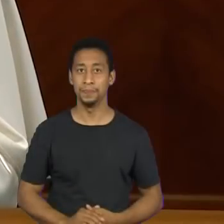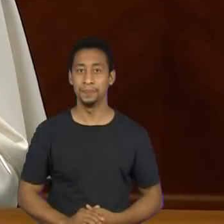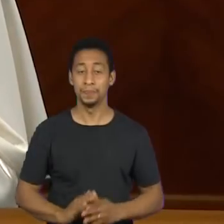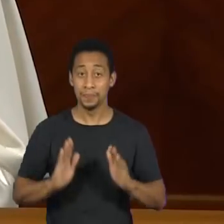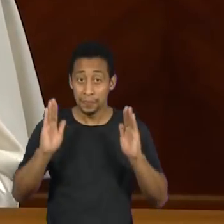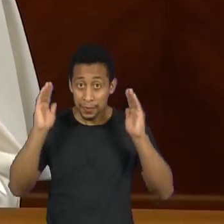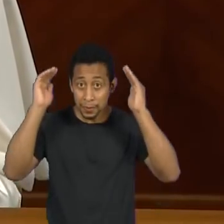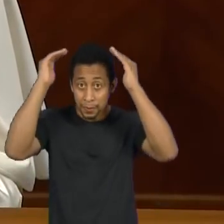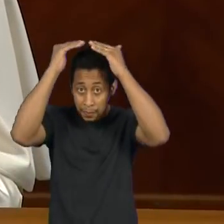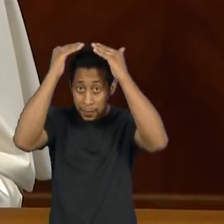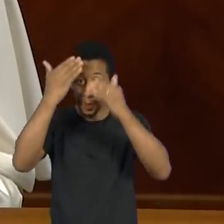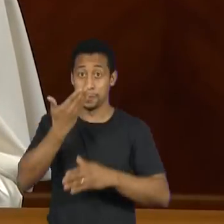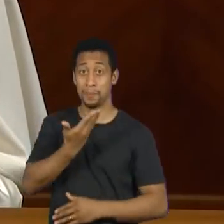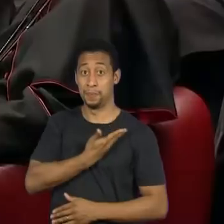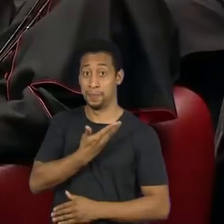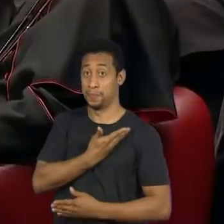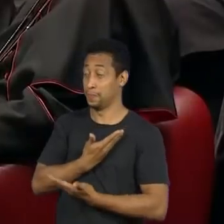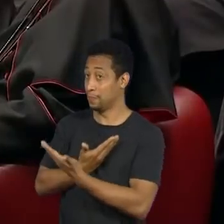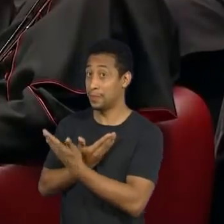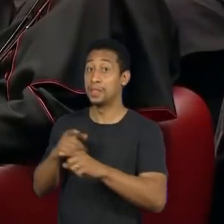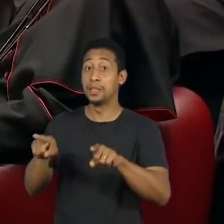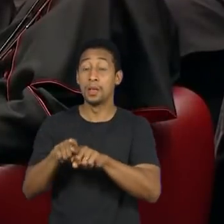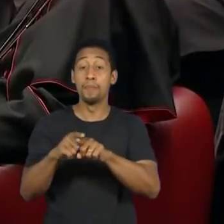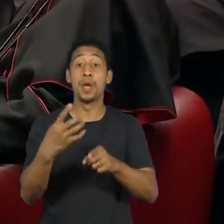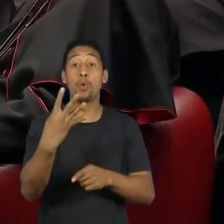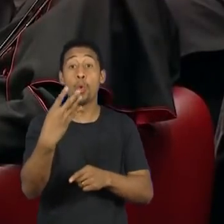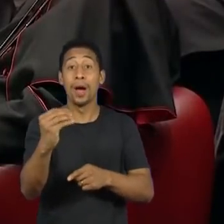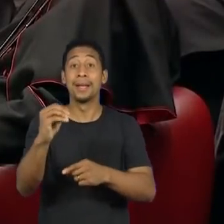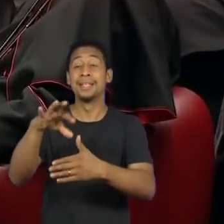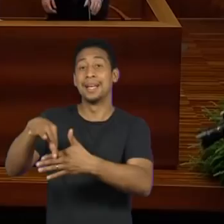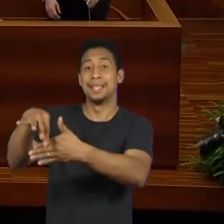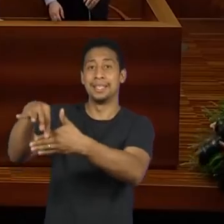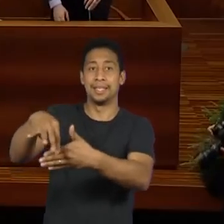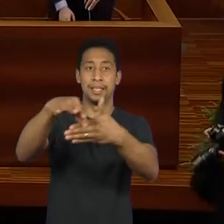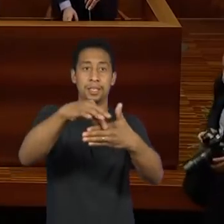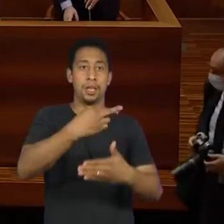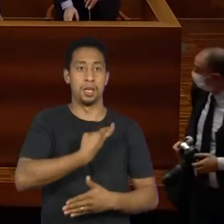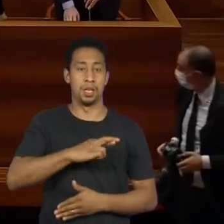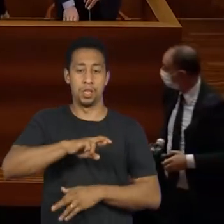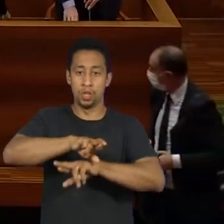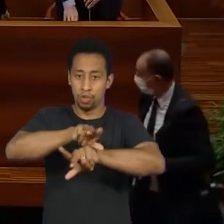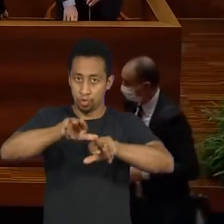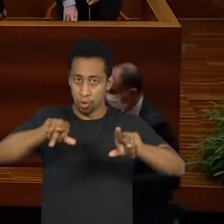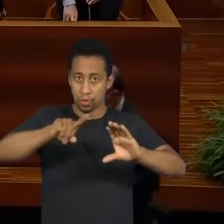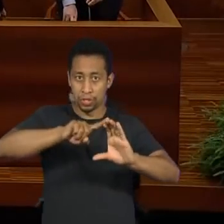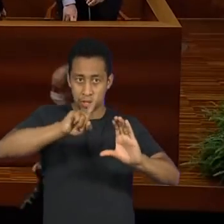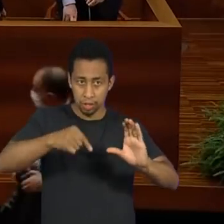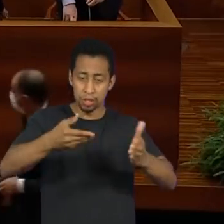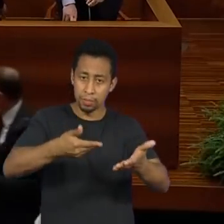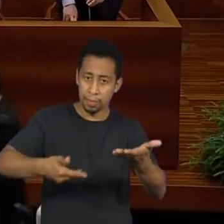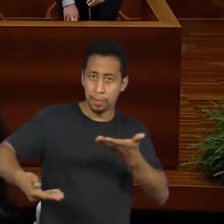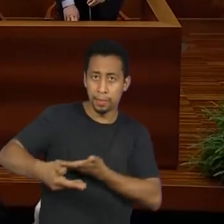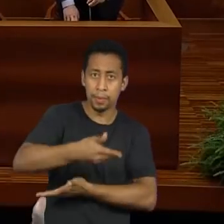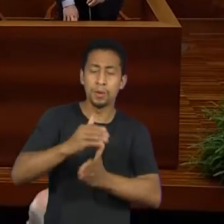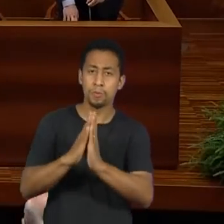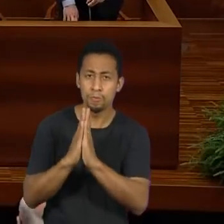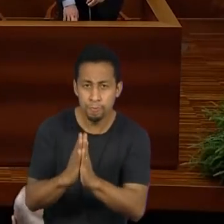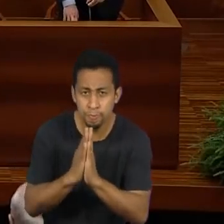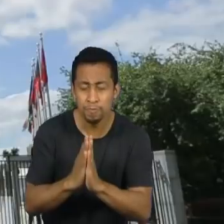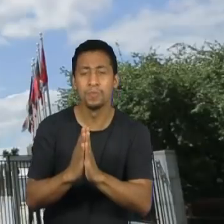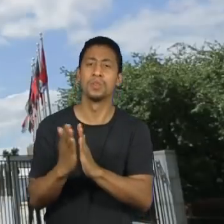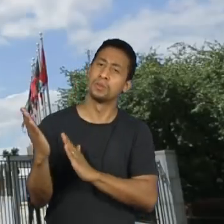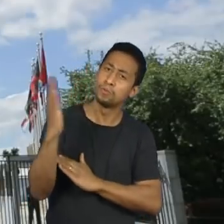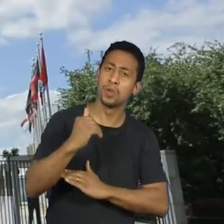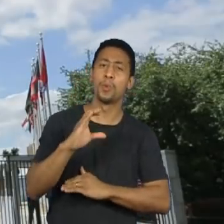O Papa Francisco, outros 40 líderes religiosos e cientistas lançam o apelo à